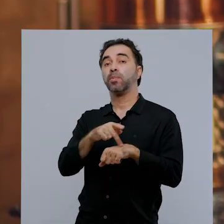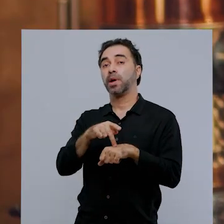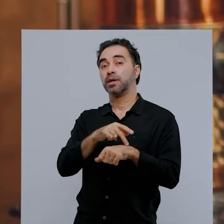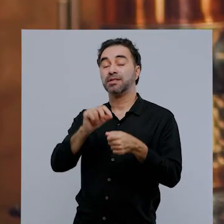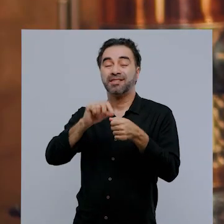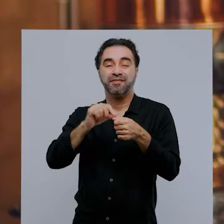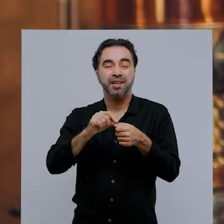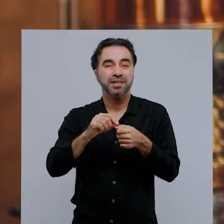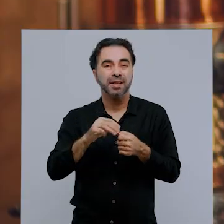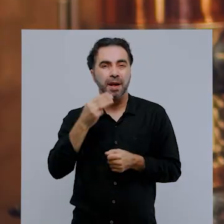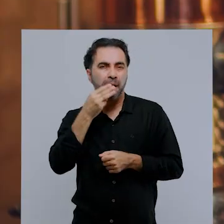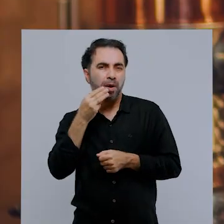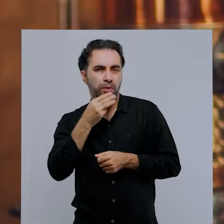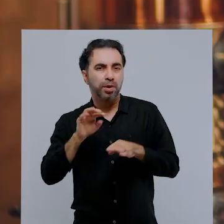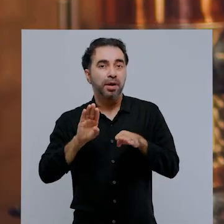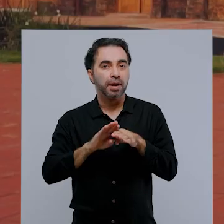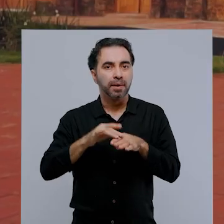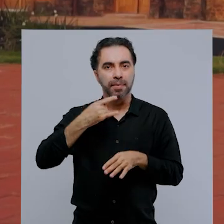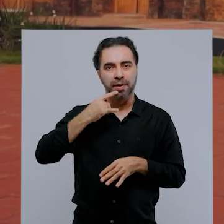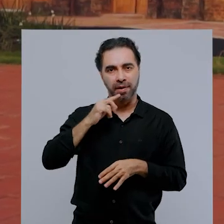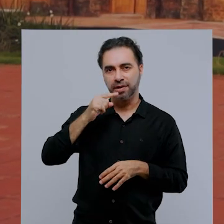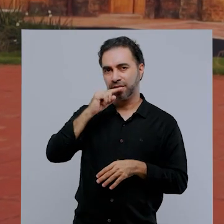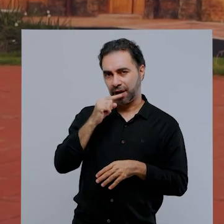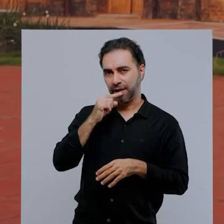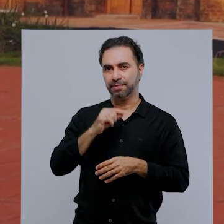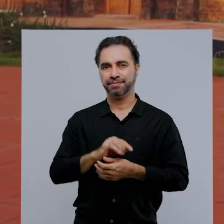produziriam açúcar e aguardente de cana.